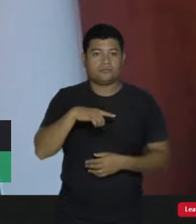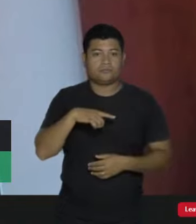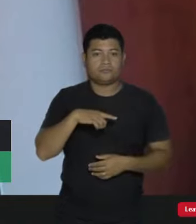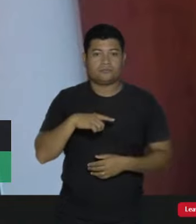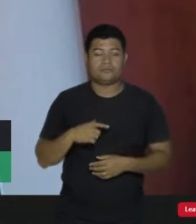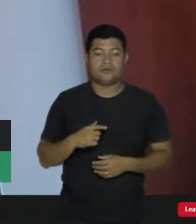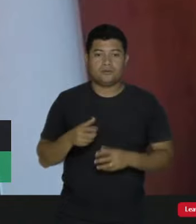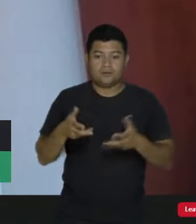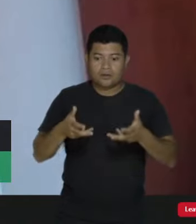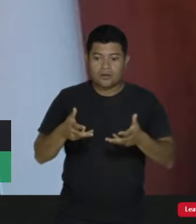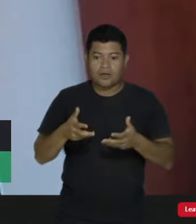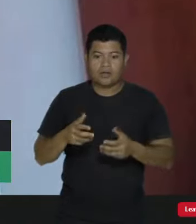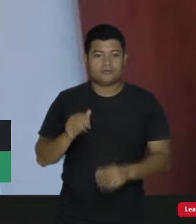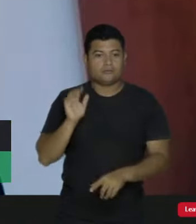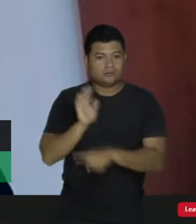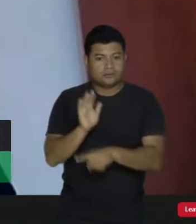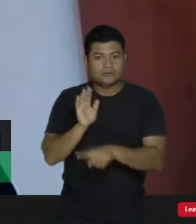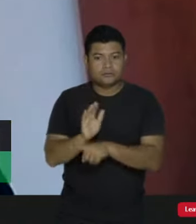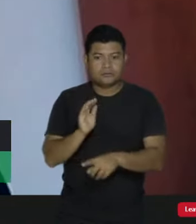coisa acontecer.